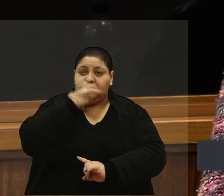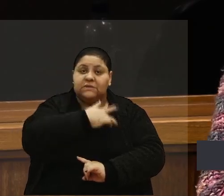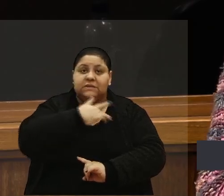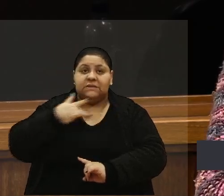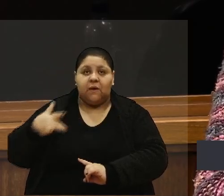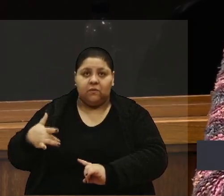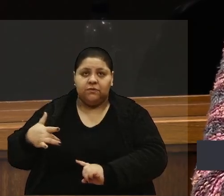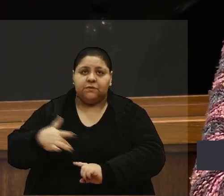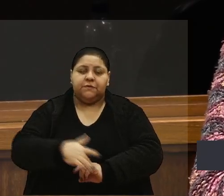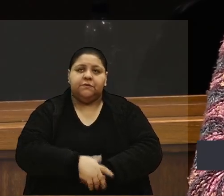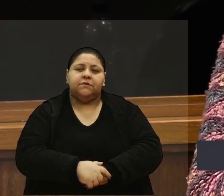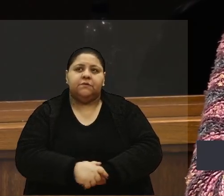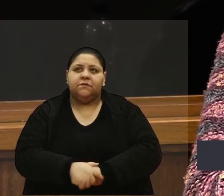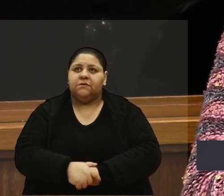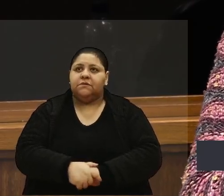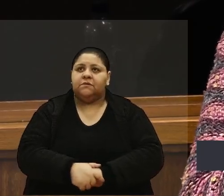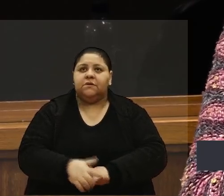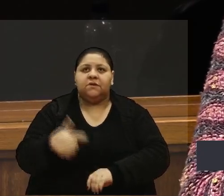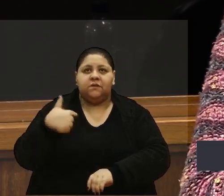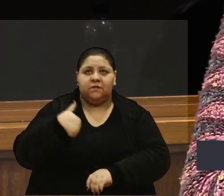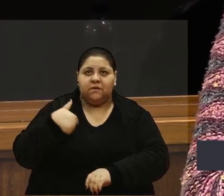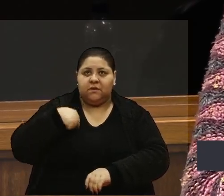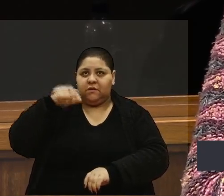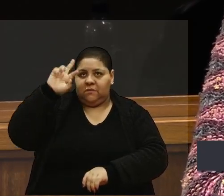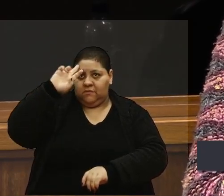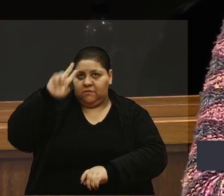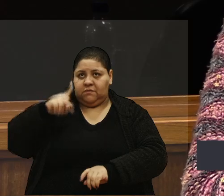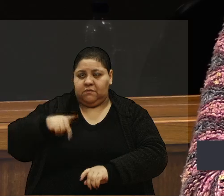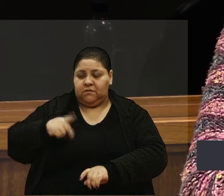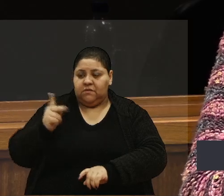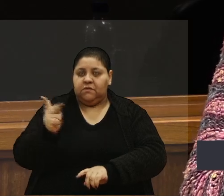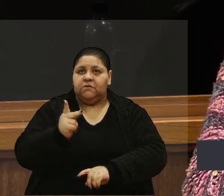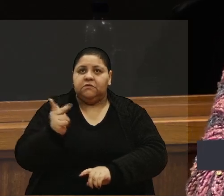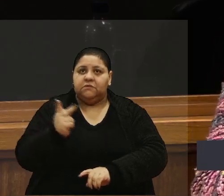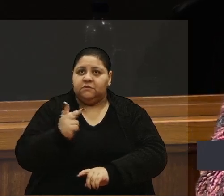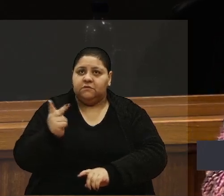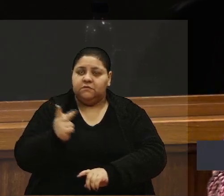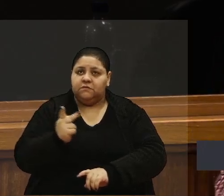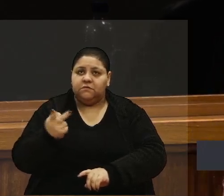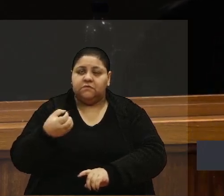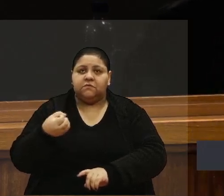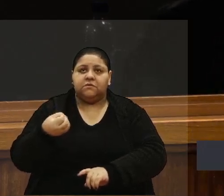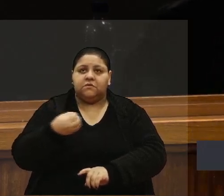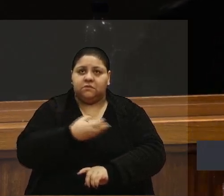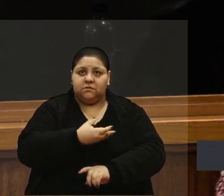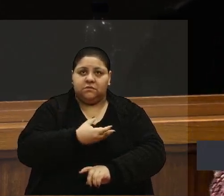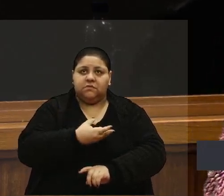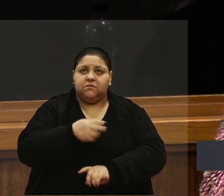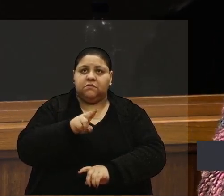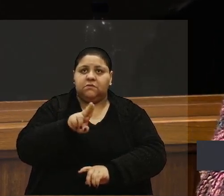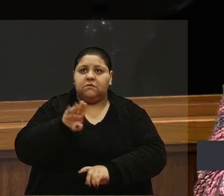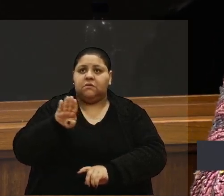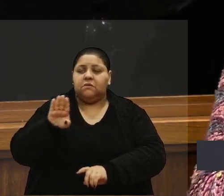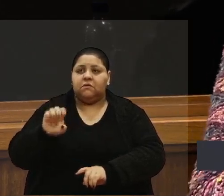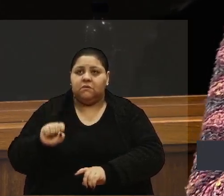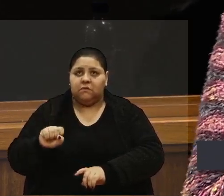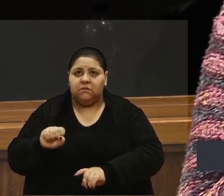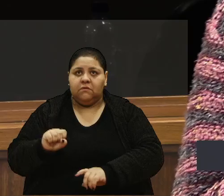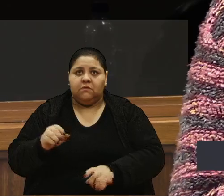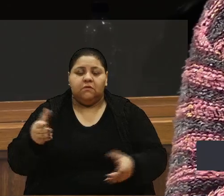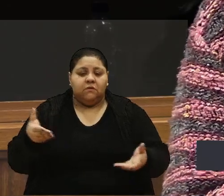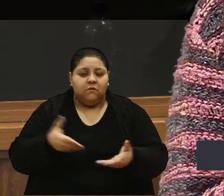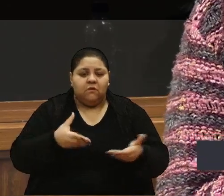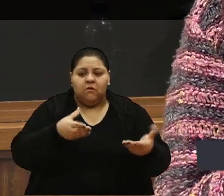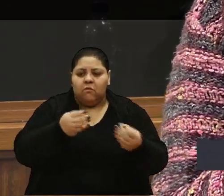saúde. Eu reconheço, né, as duas novas UBSs que ficaram